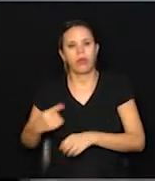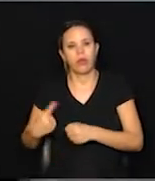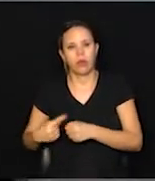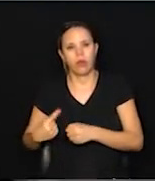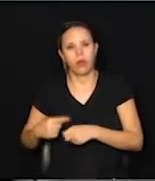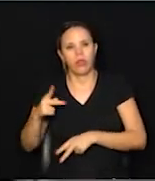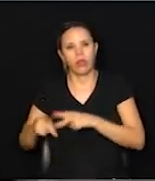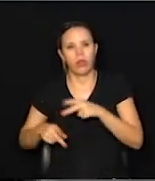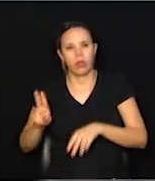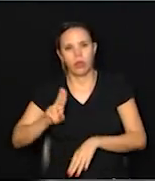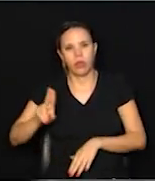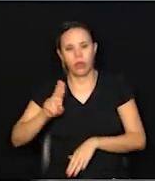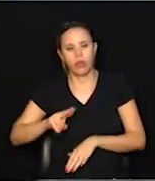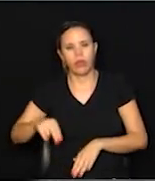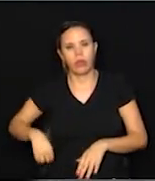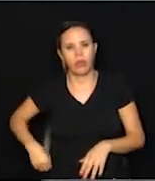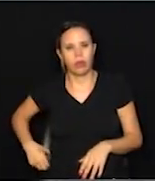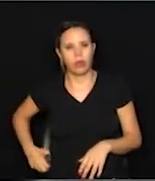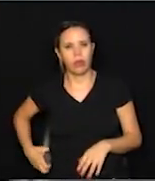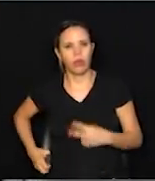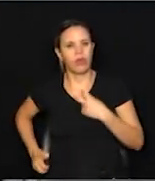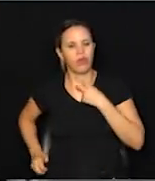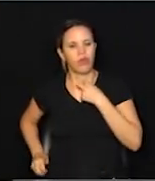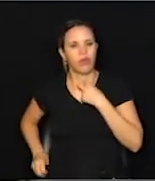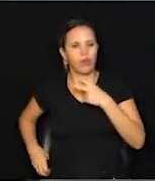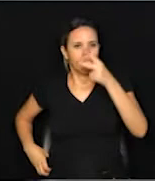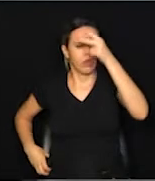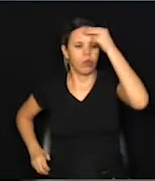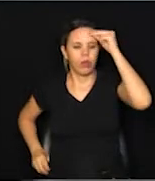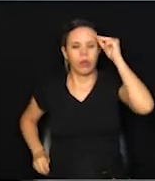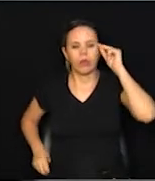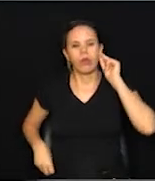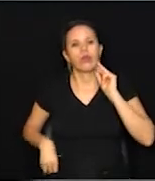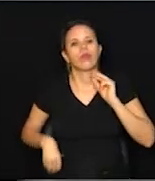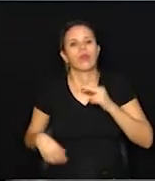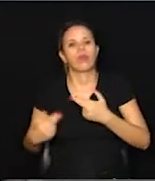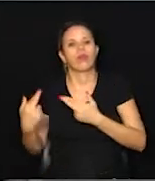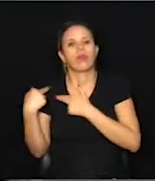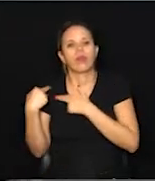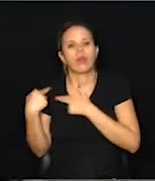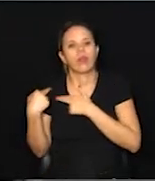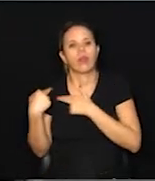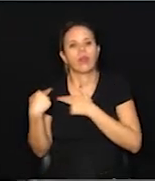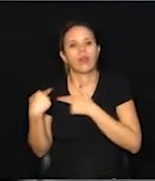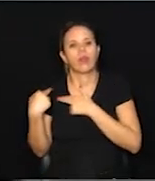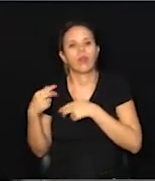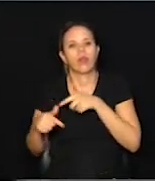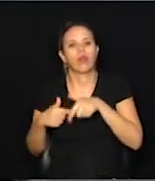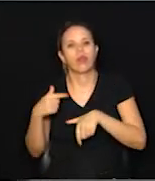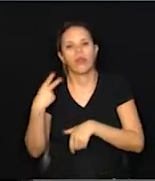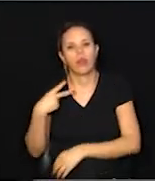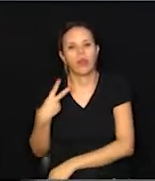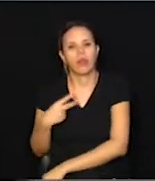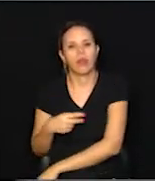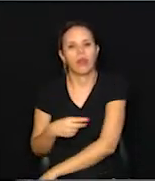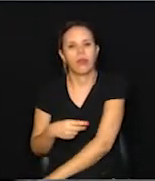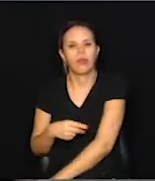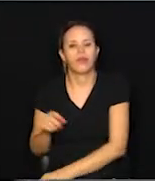têm usado da sua voz pública, do seu espaço, da sua função enquanto legislador para fazer